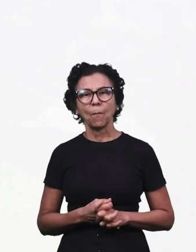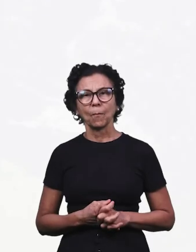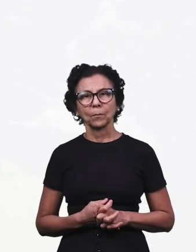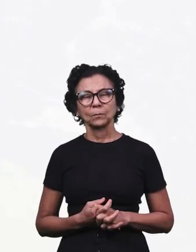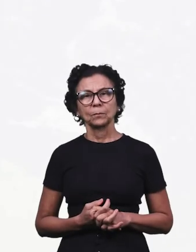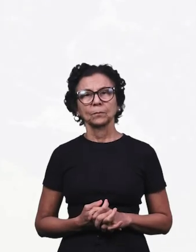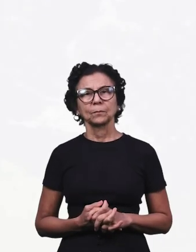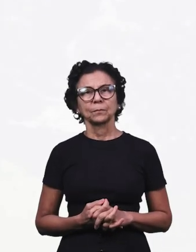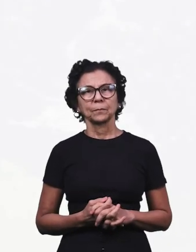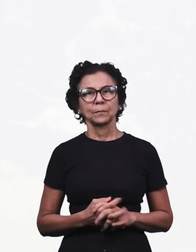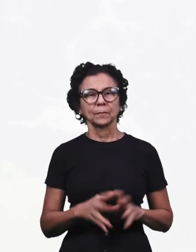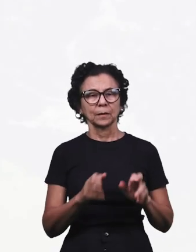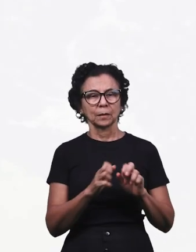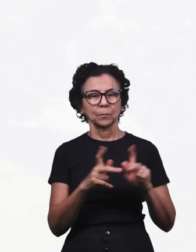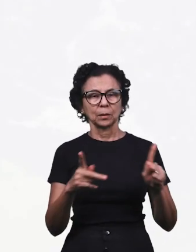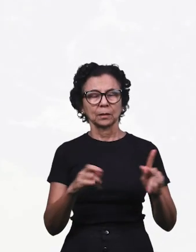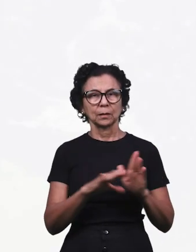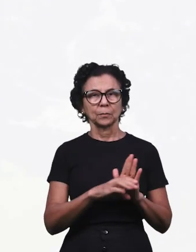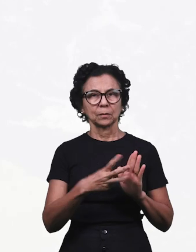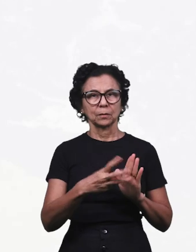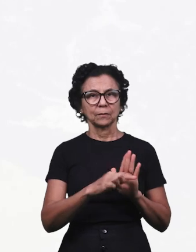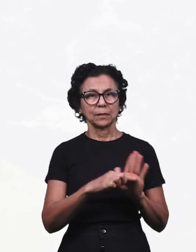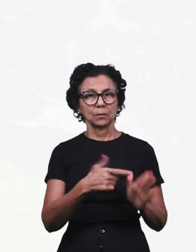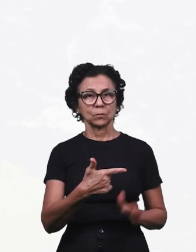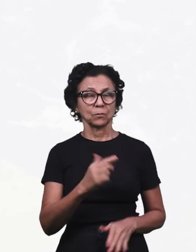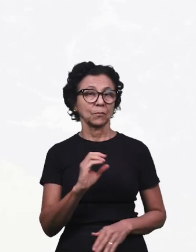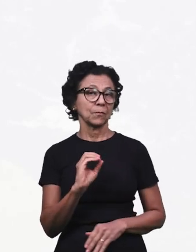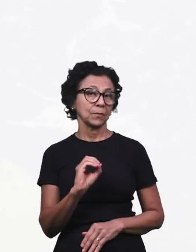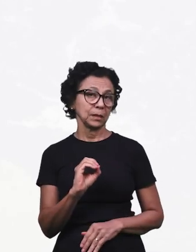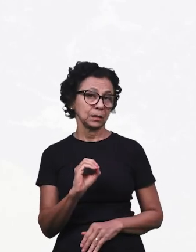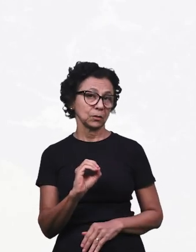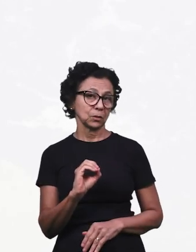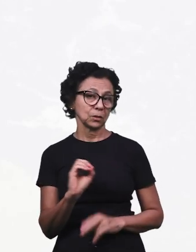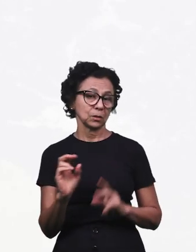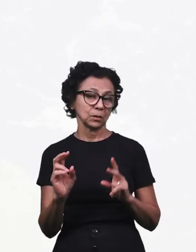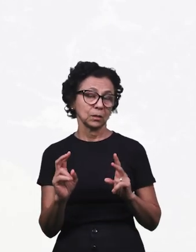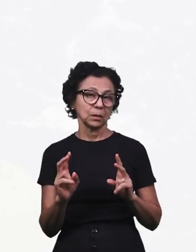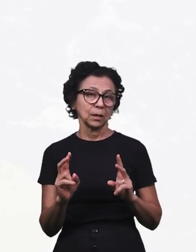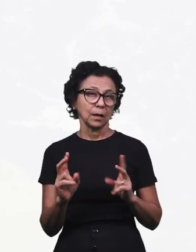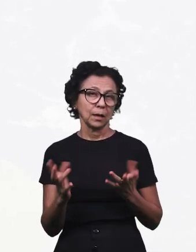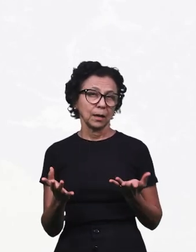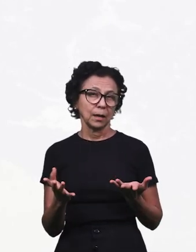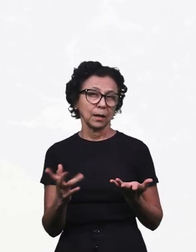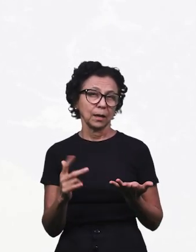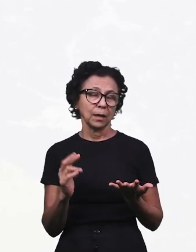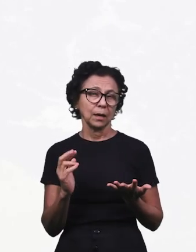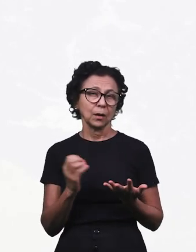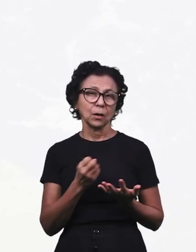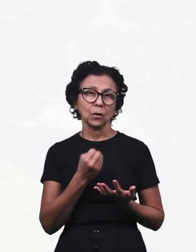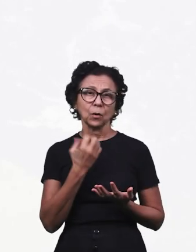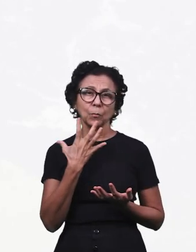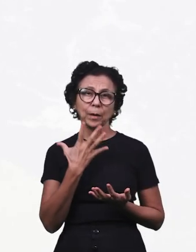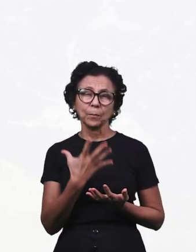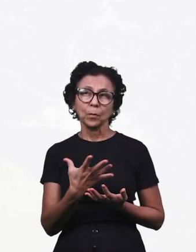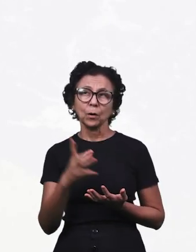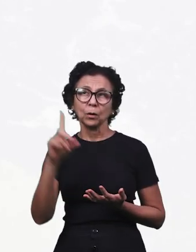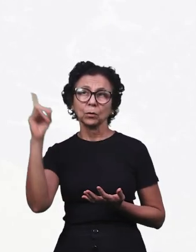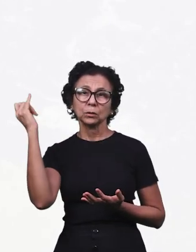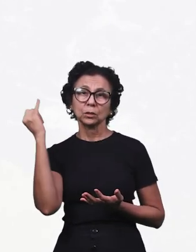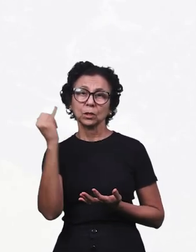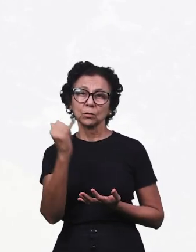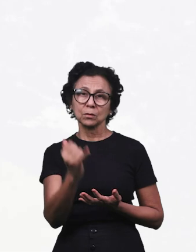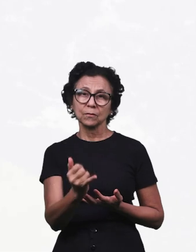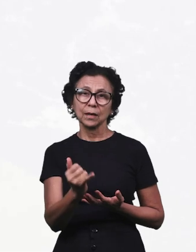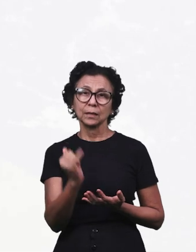assim, lendo Apocalipse capítulo 3, verso 20, identifique os benefícios de ouvir a voz do Senhor